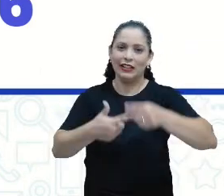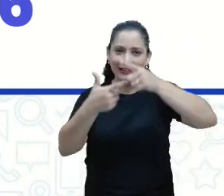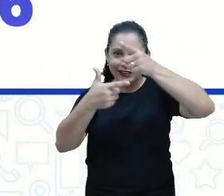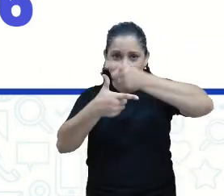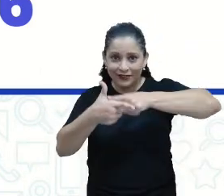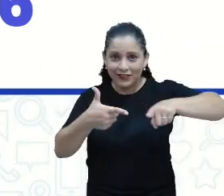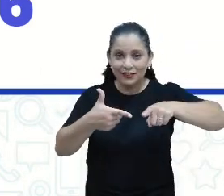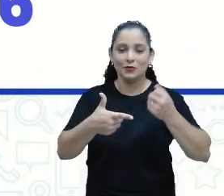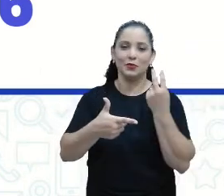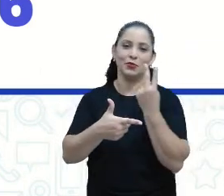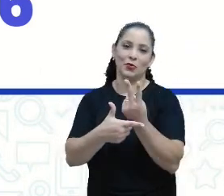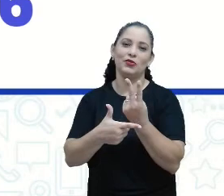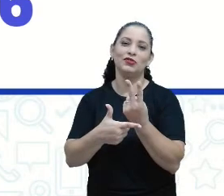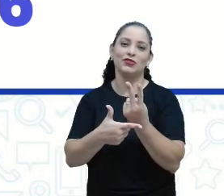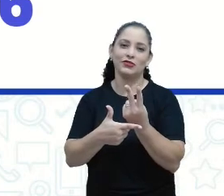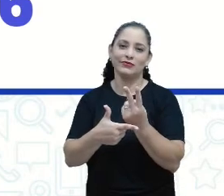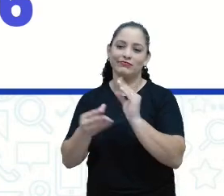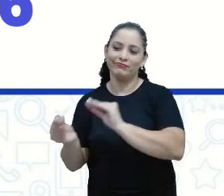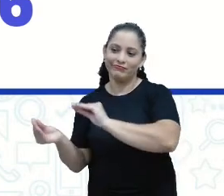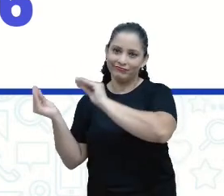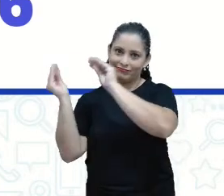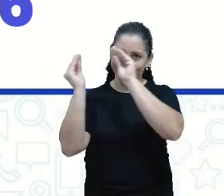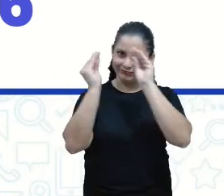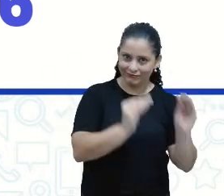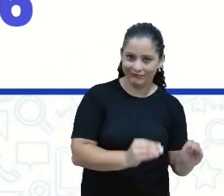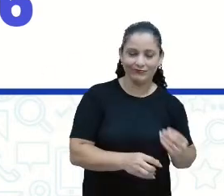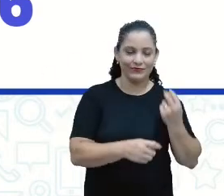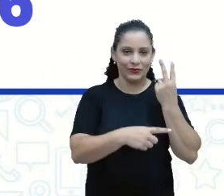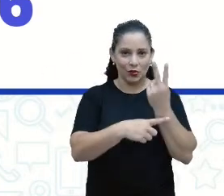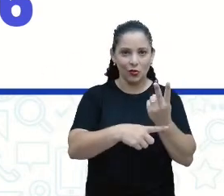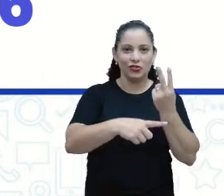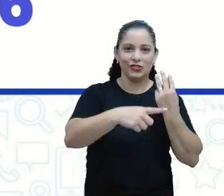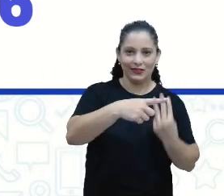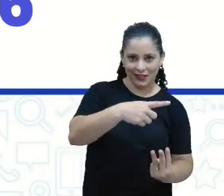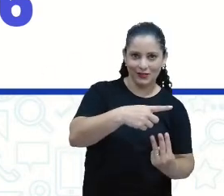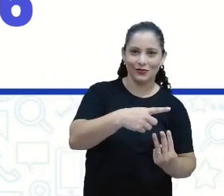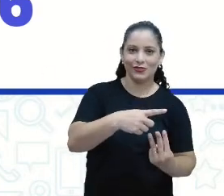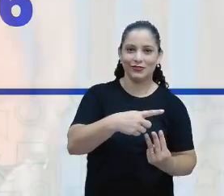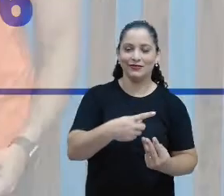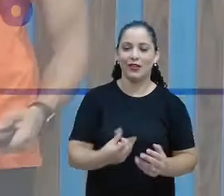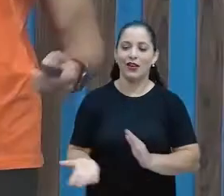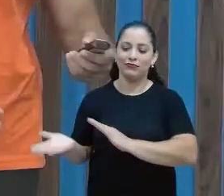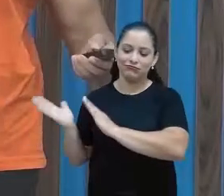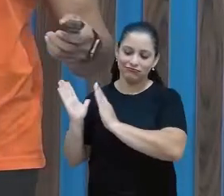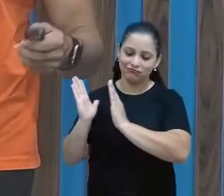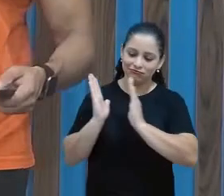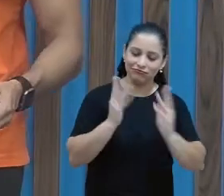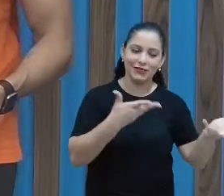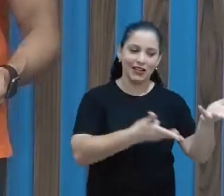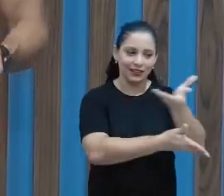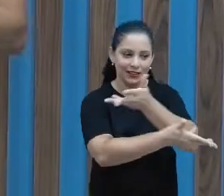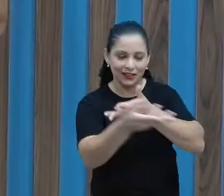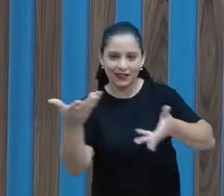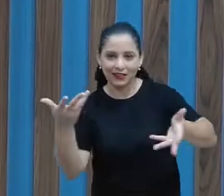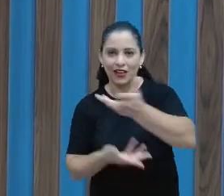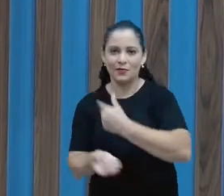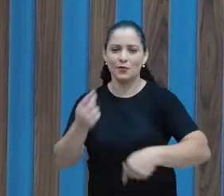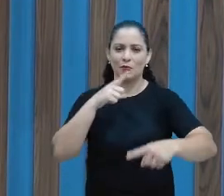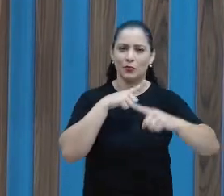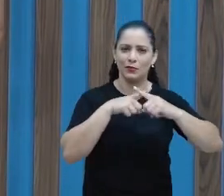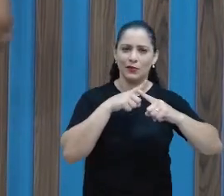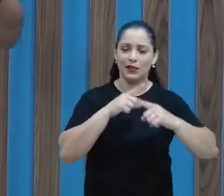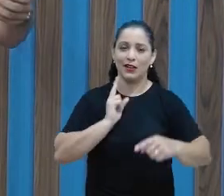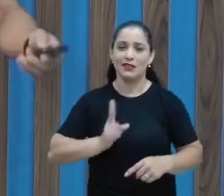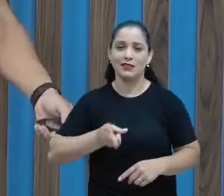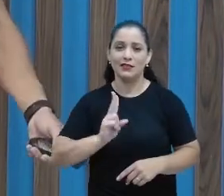você volta para a fração 2/3. Então essa é a magia, tá, das frações equivalentes. Você vai